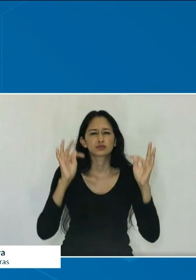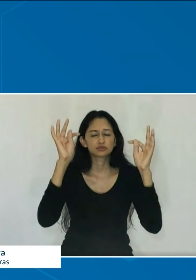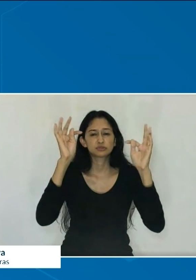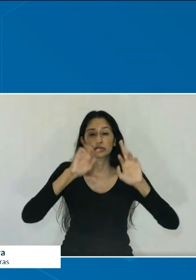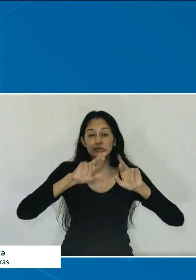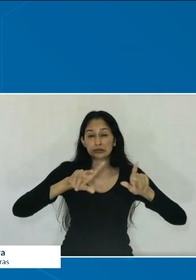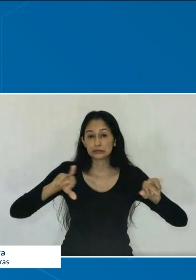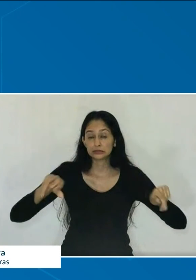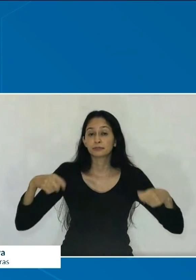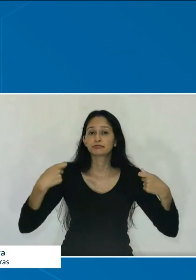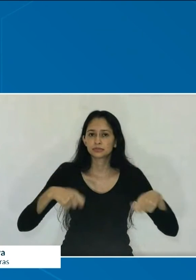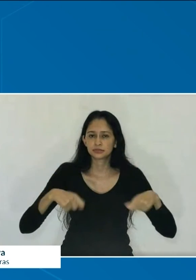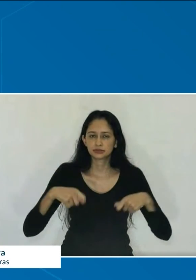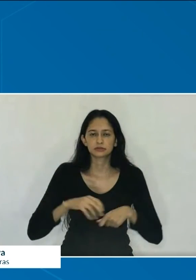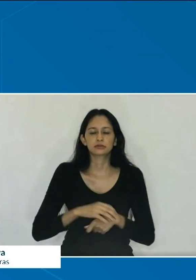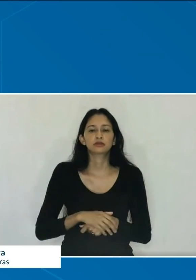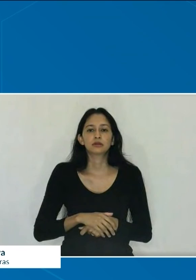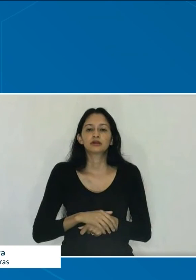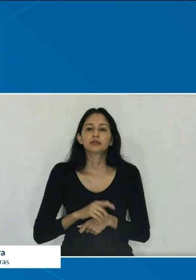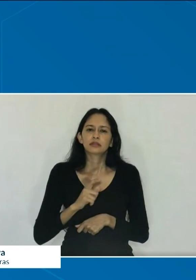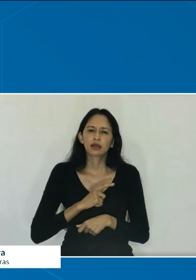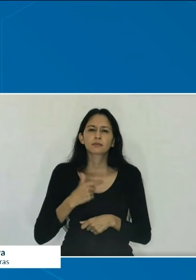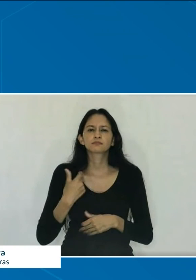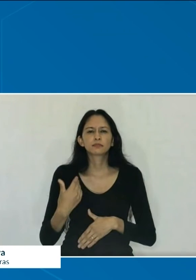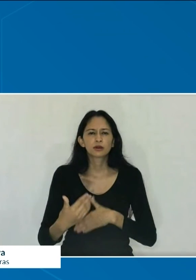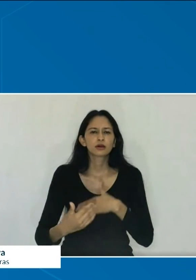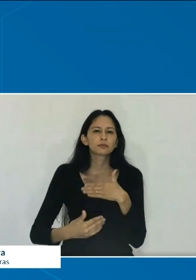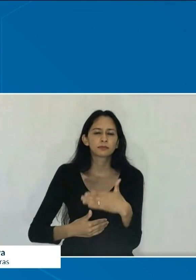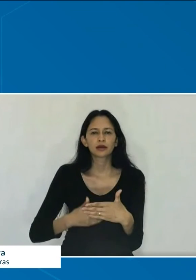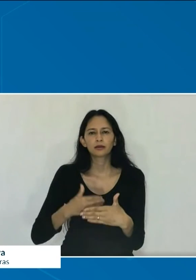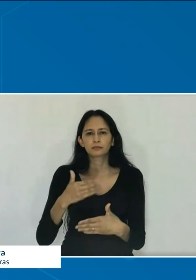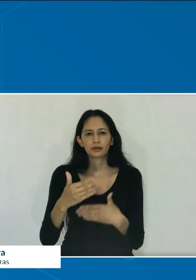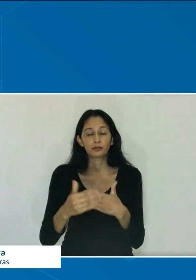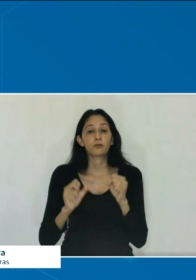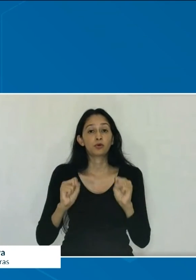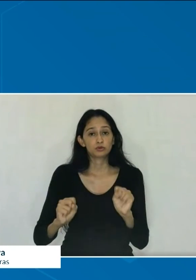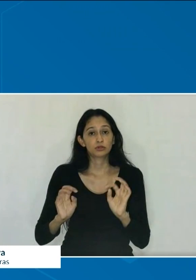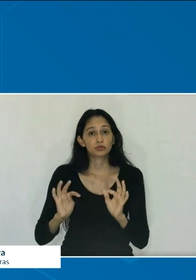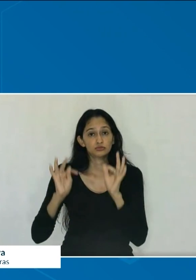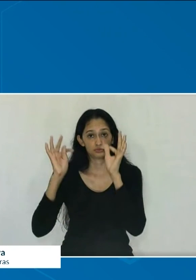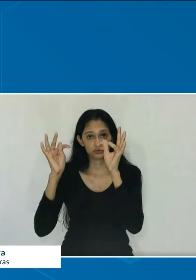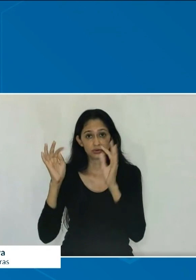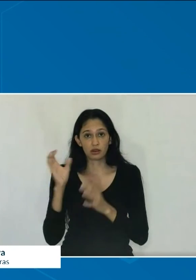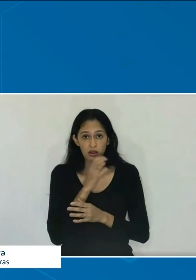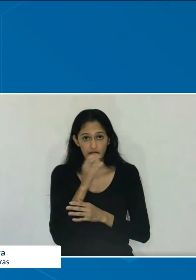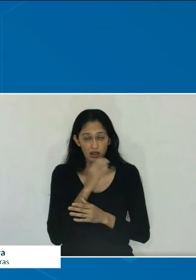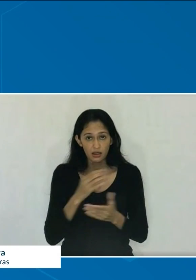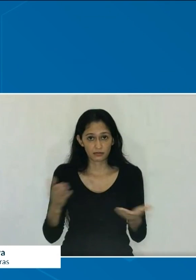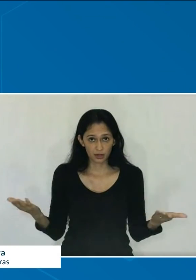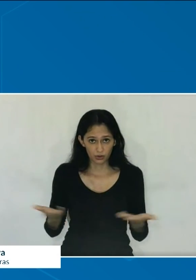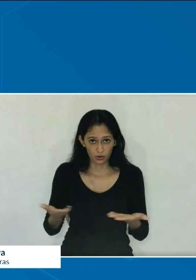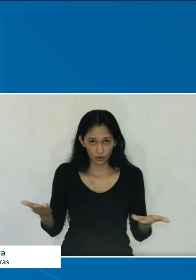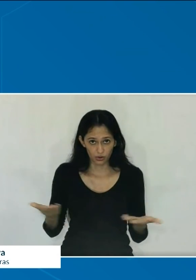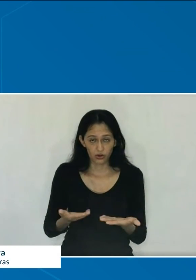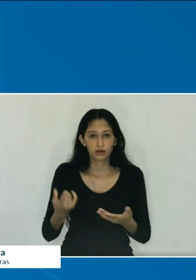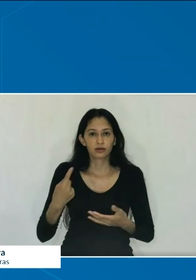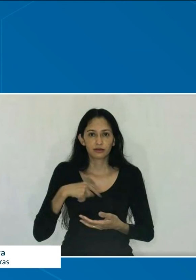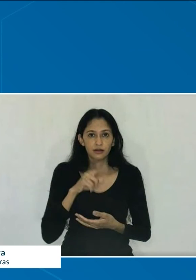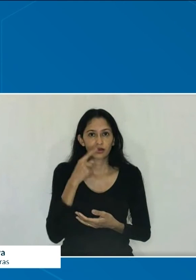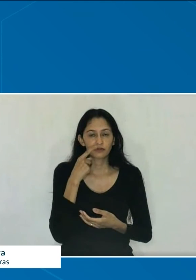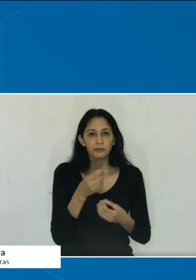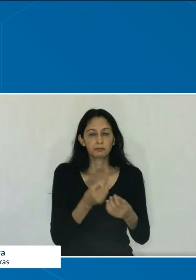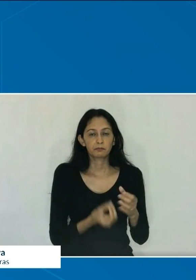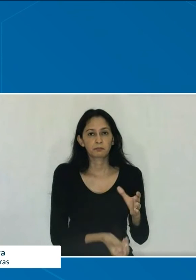como estamos falando, tem muitos processos. Nós podemos ter tecnologias imediatas, que hoje estamos vivendo o boom dos aplicativos,